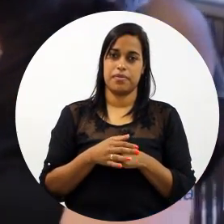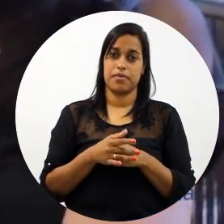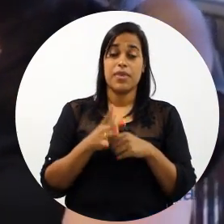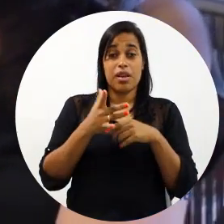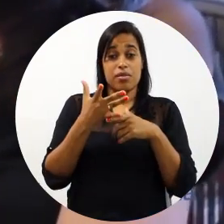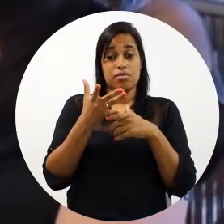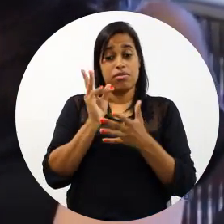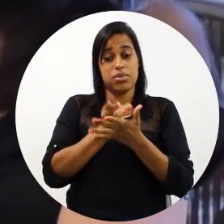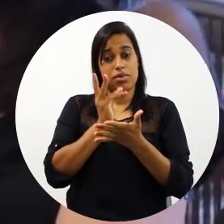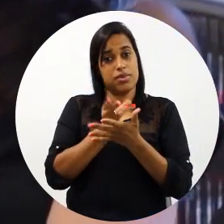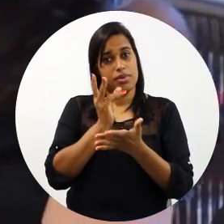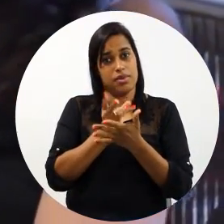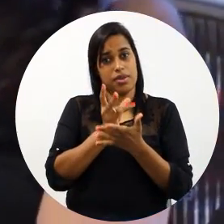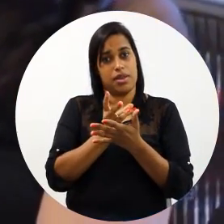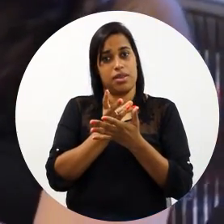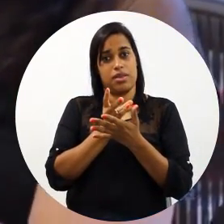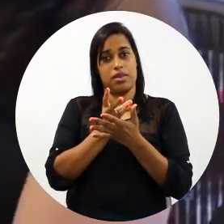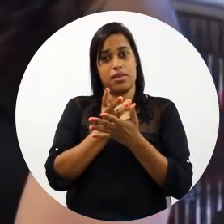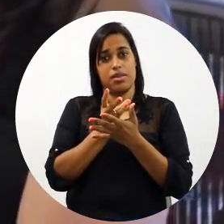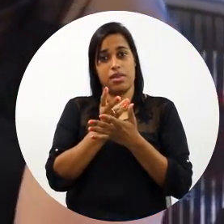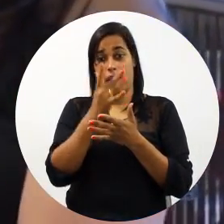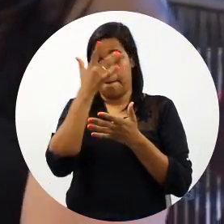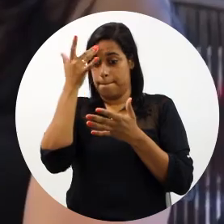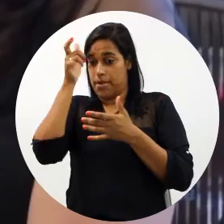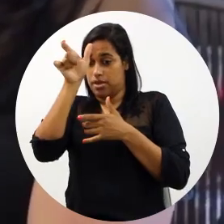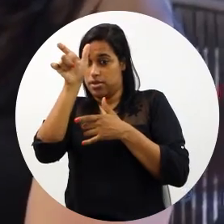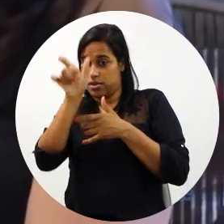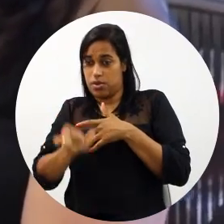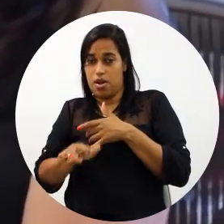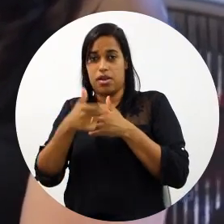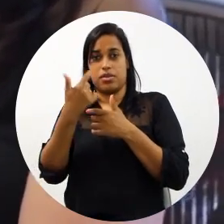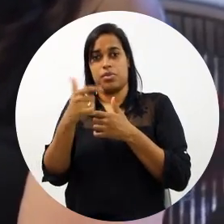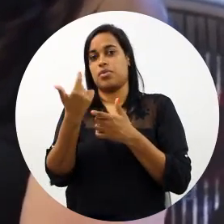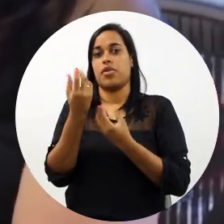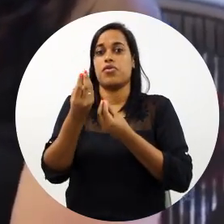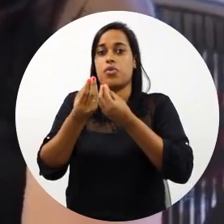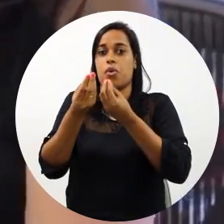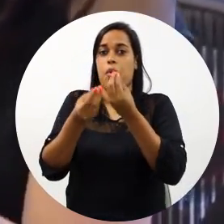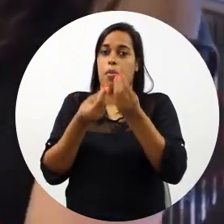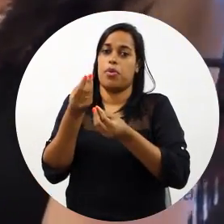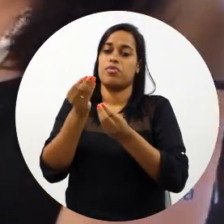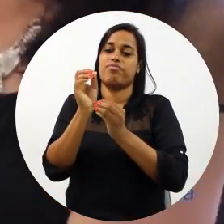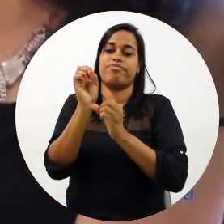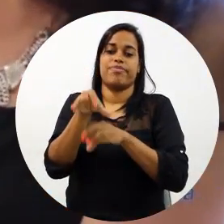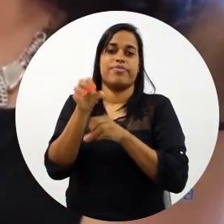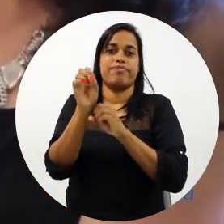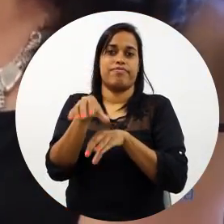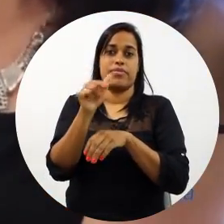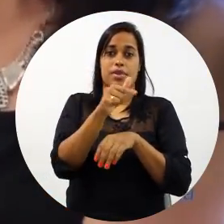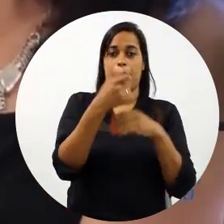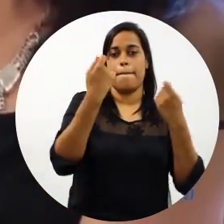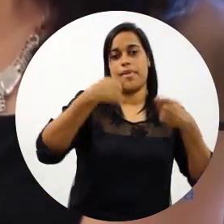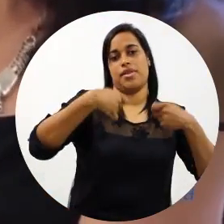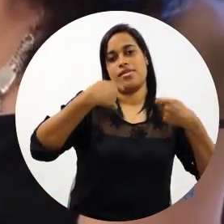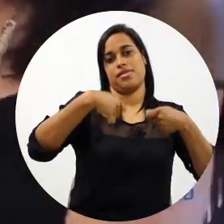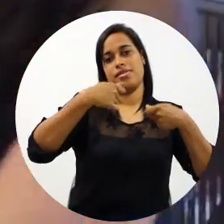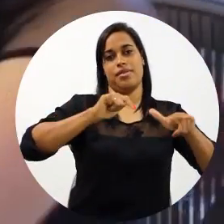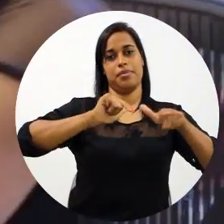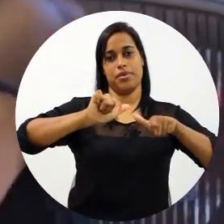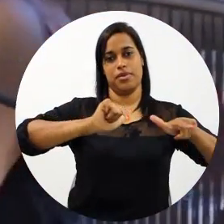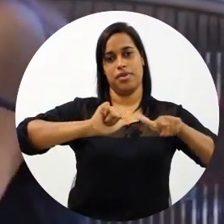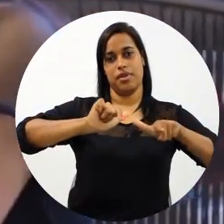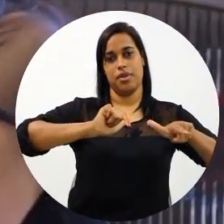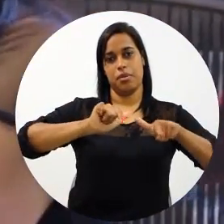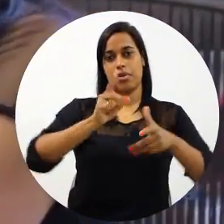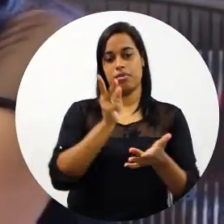um constante caminhar entre o indivíduo que não teve aquilo como base e a necessidade que ele vai ter de usar aquilo ali